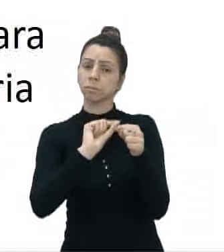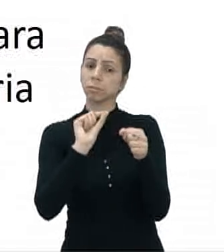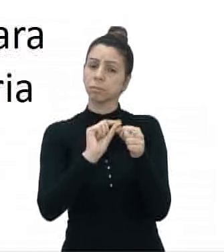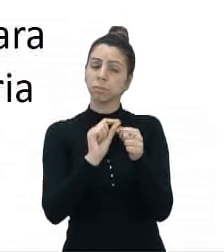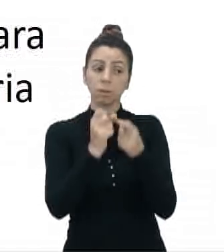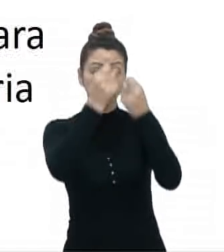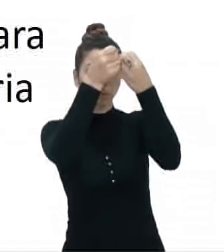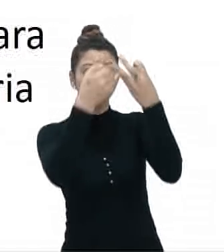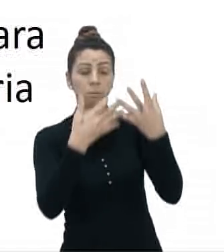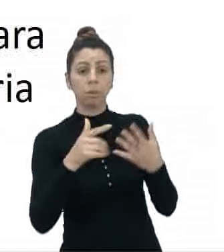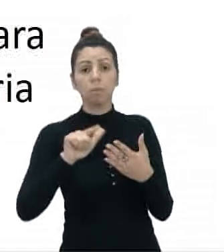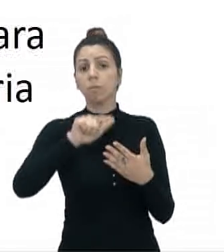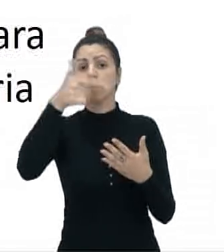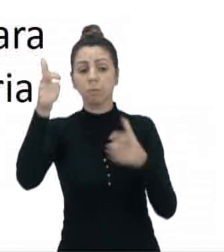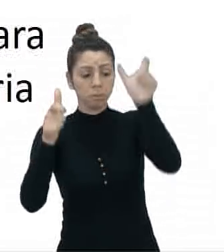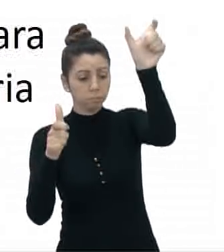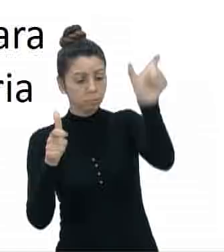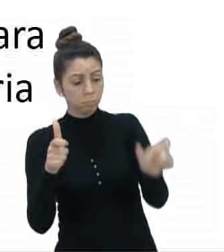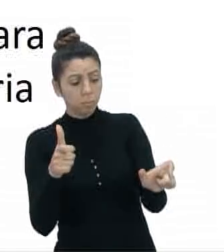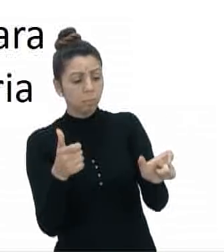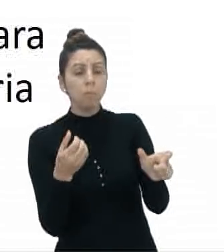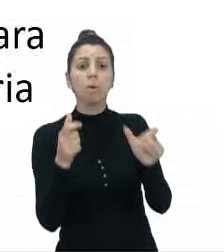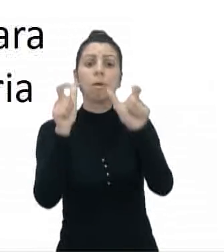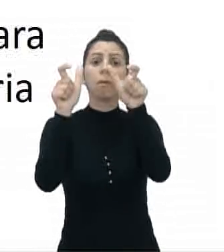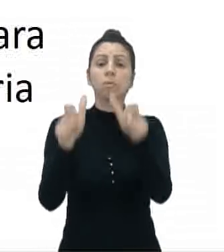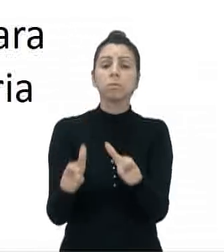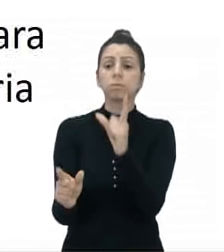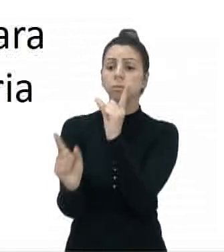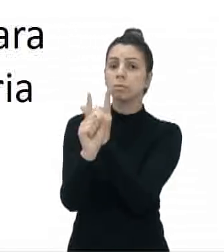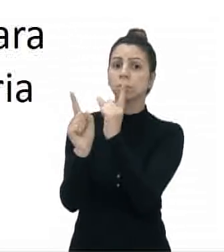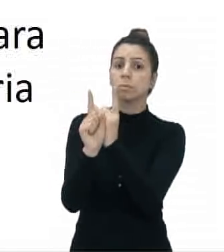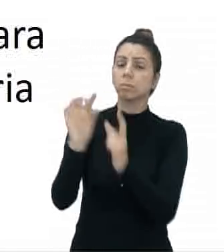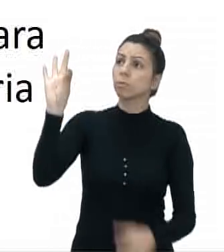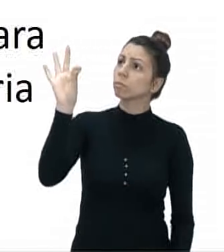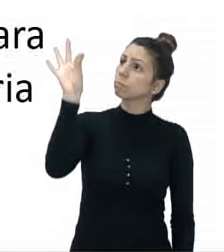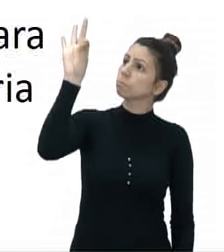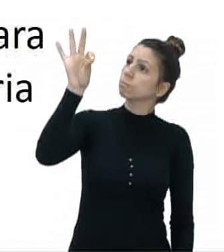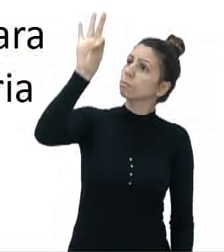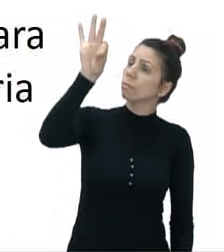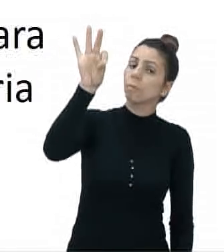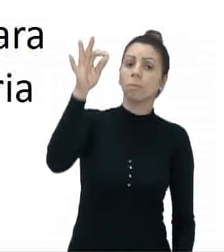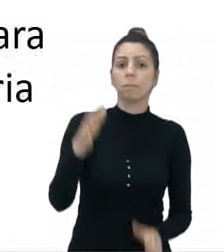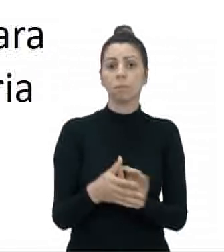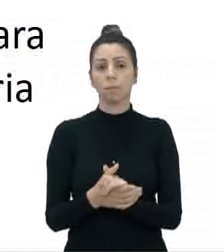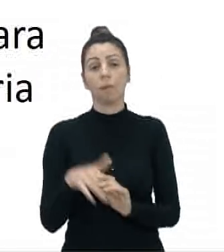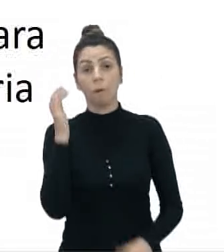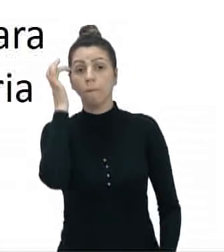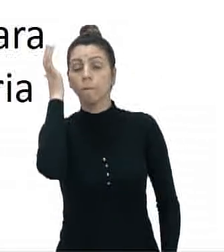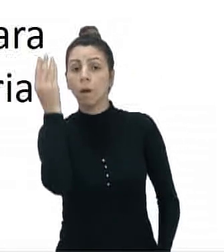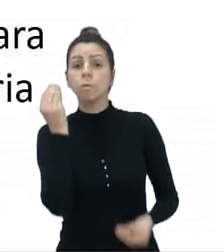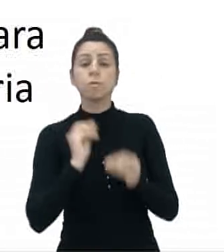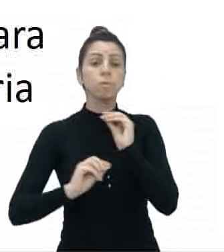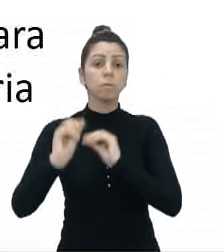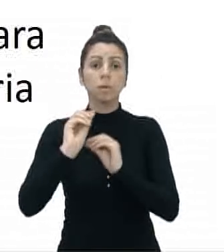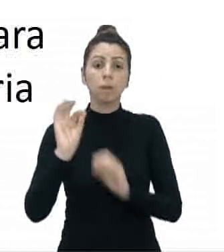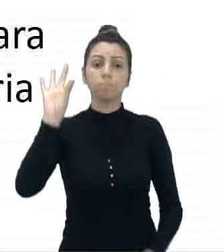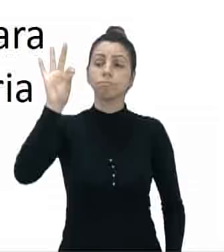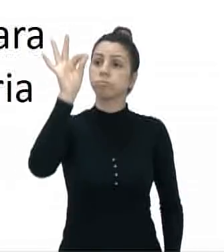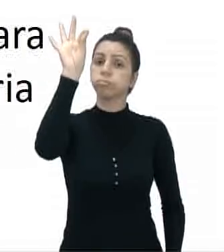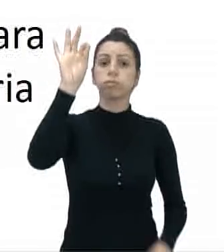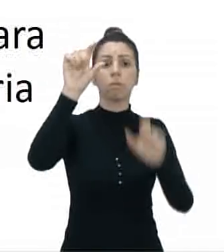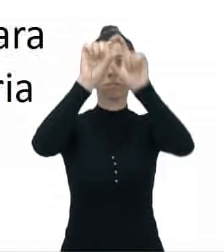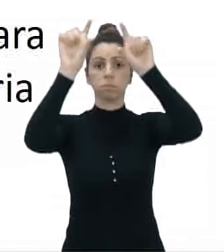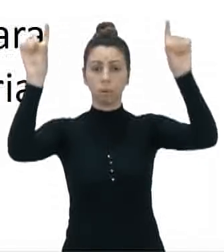para explicar para outra pessoa onde a mosca estava. Seria fácil falar que ela estava no